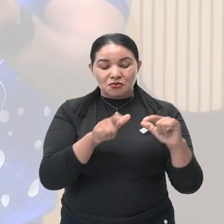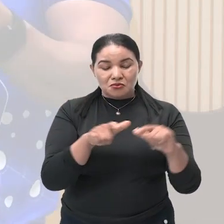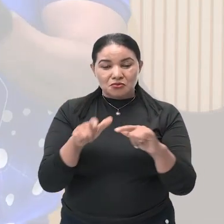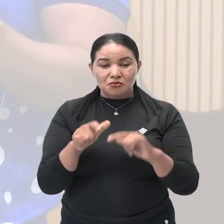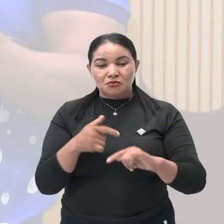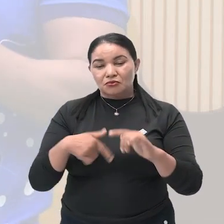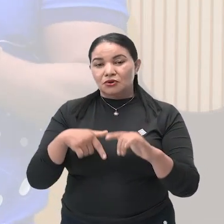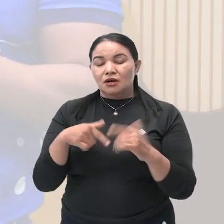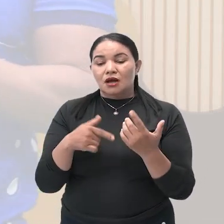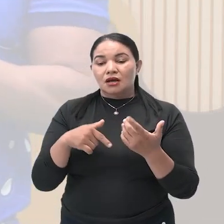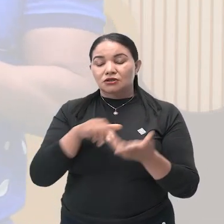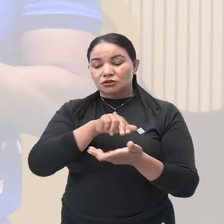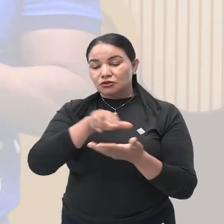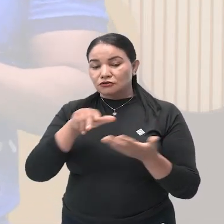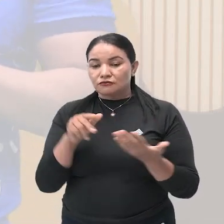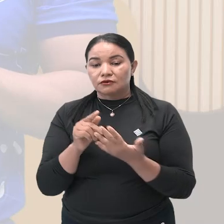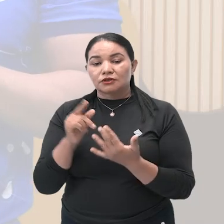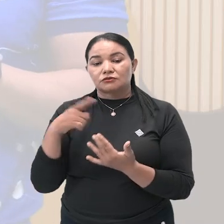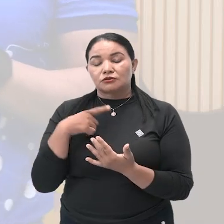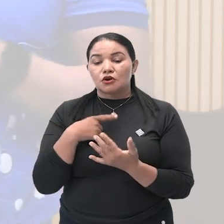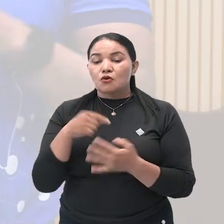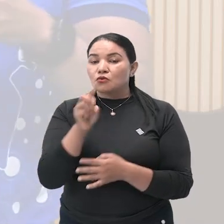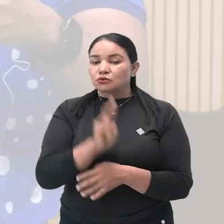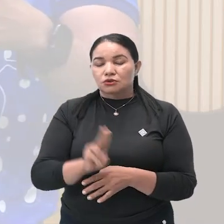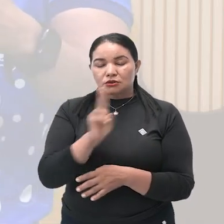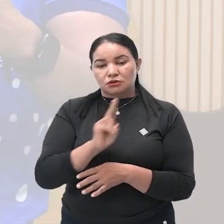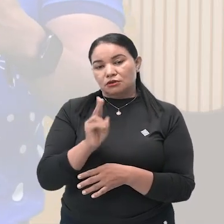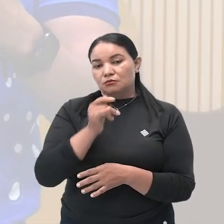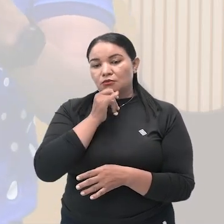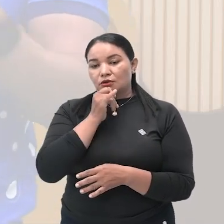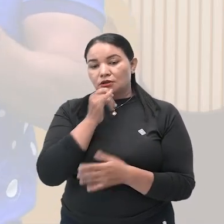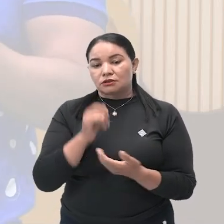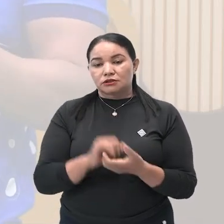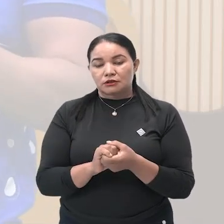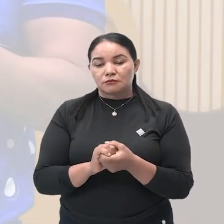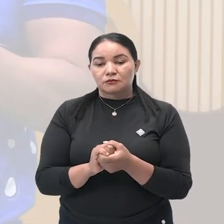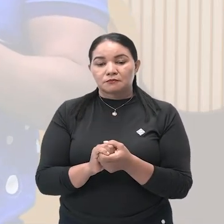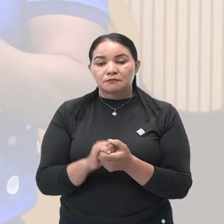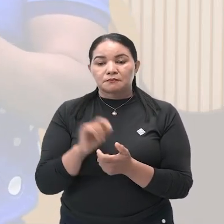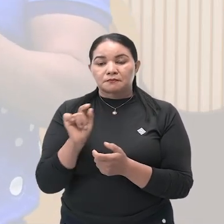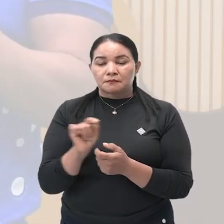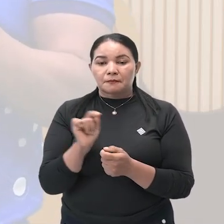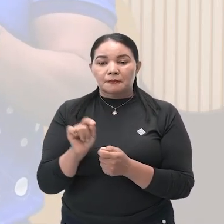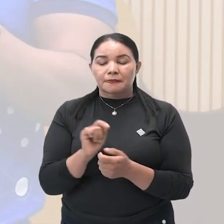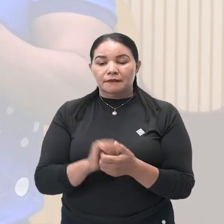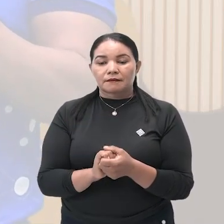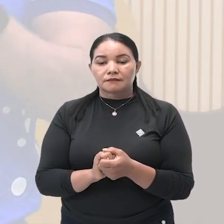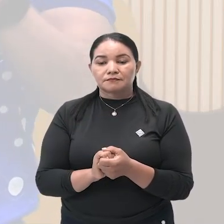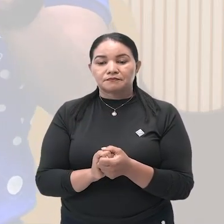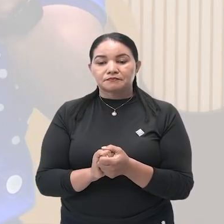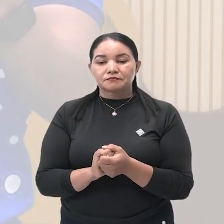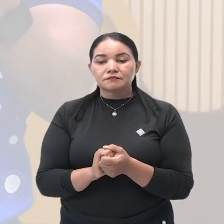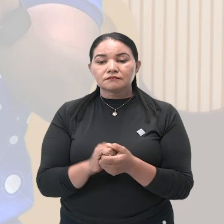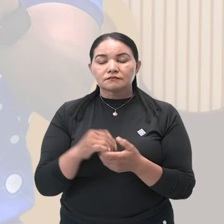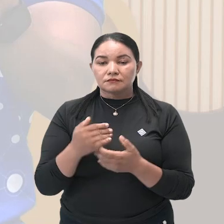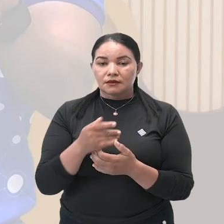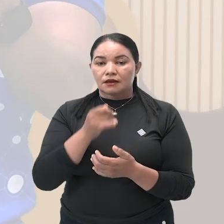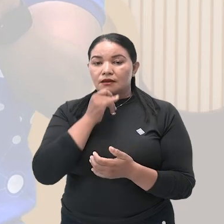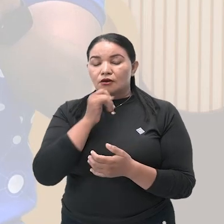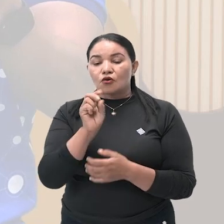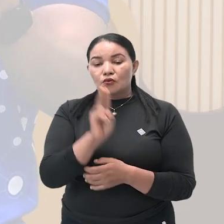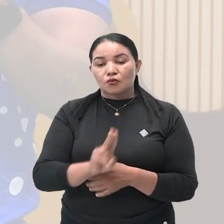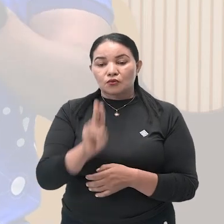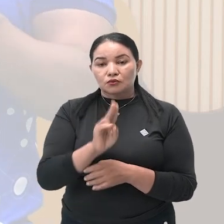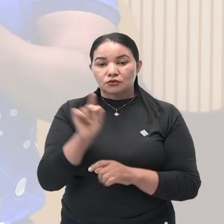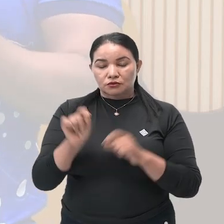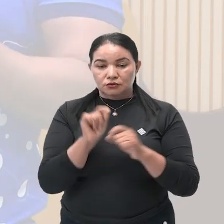em especial dos trabalhadores que utilizam, por exemplo, essas plataformas de trabalho, como, por exemplo,